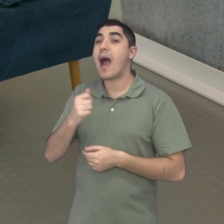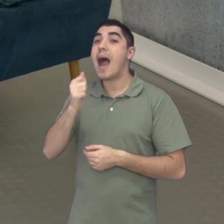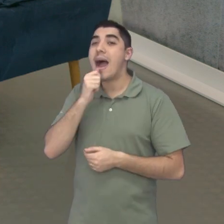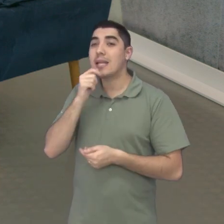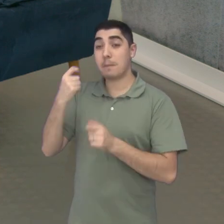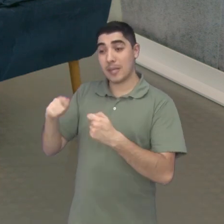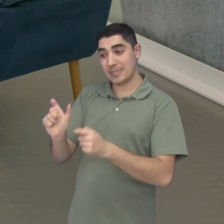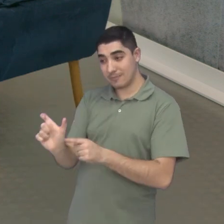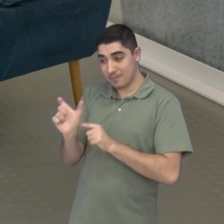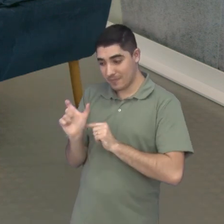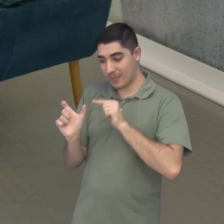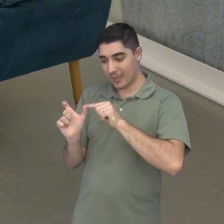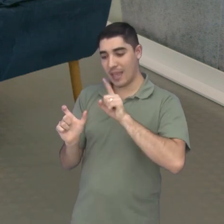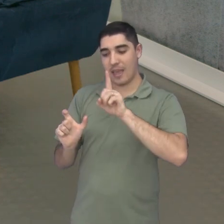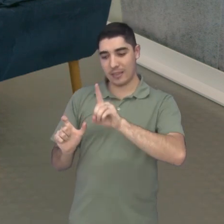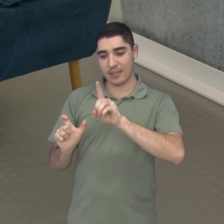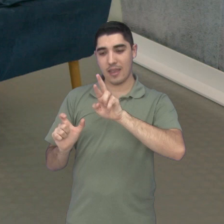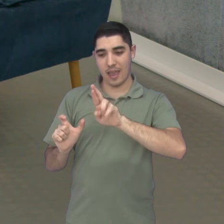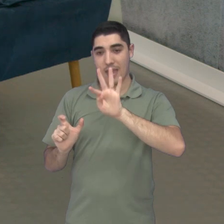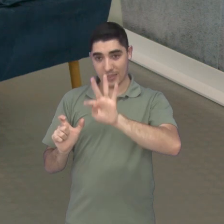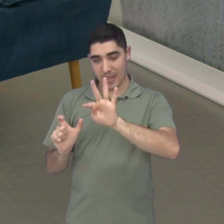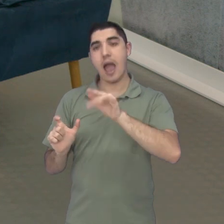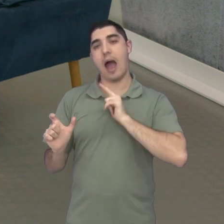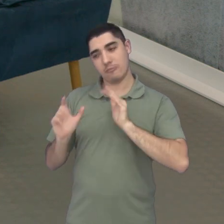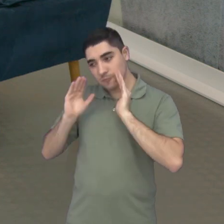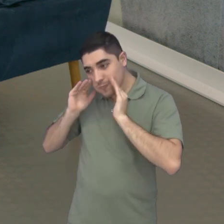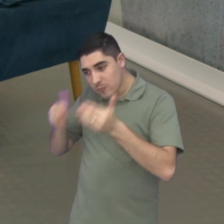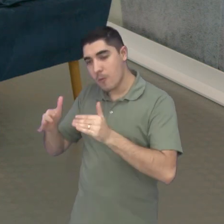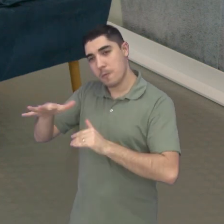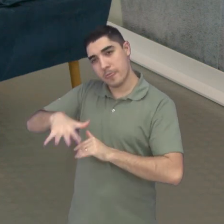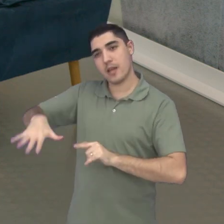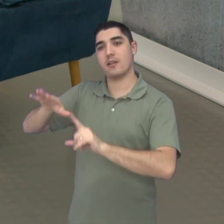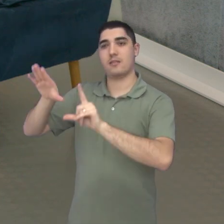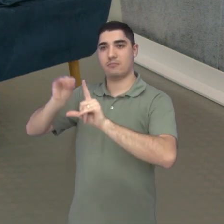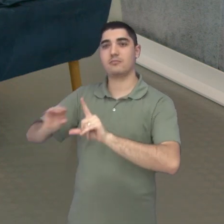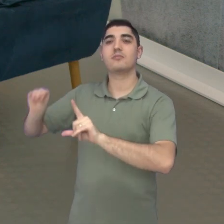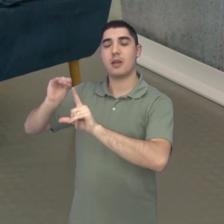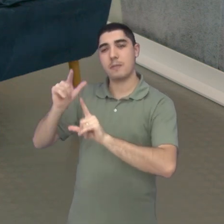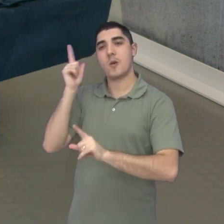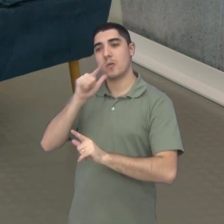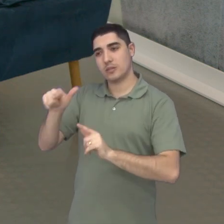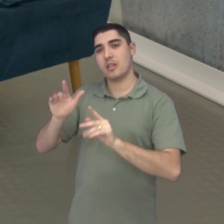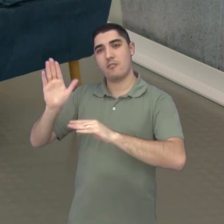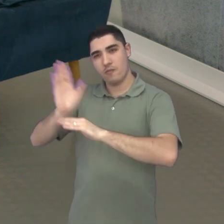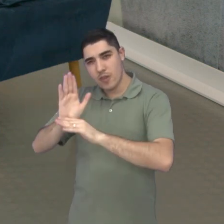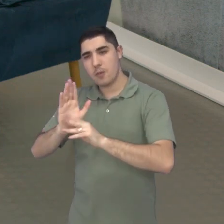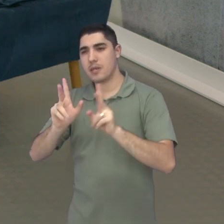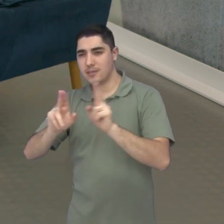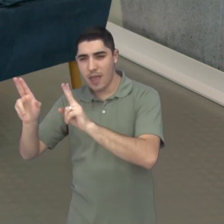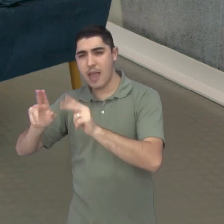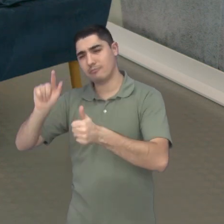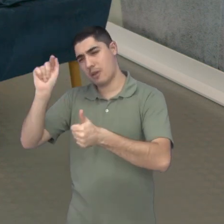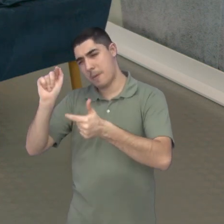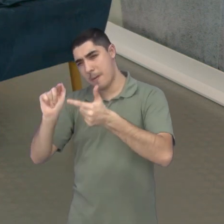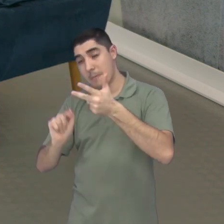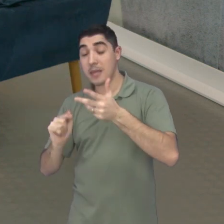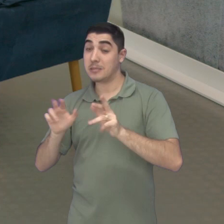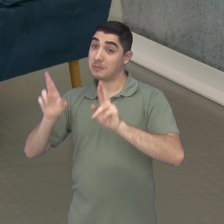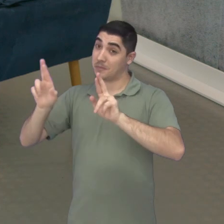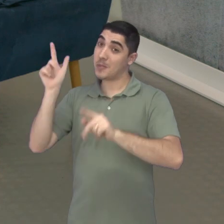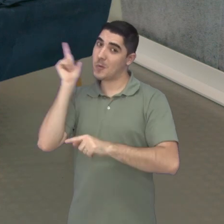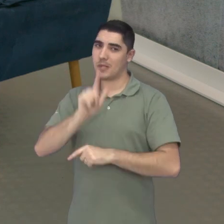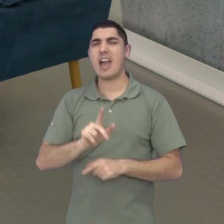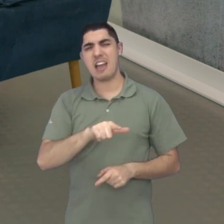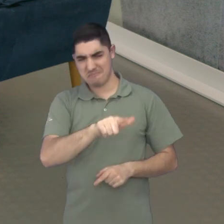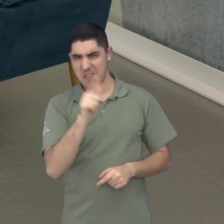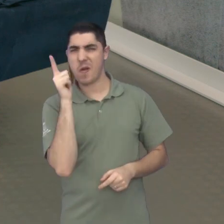para conseguir realmente entrar de cabeça nessa área de dublagem, assim, de série, de filme, se eu conseguir. Espero que consiga. Consegue,